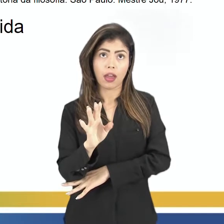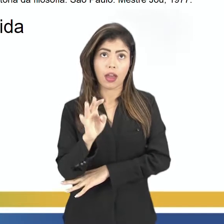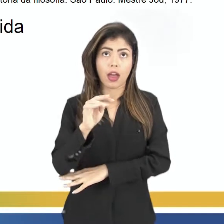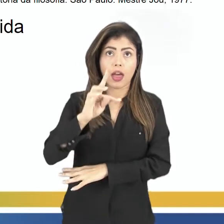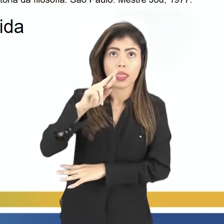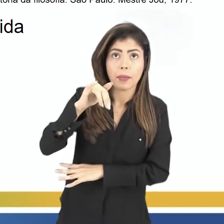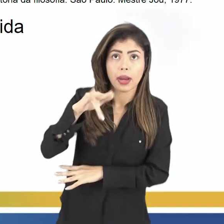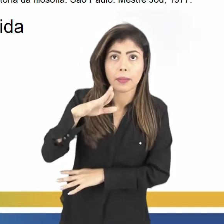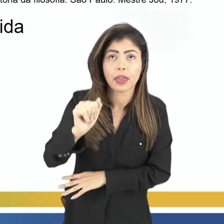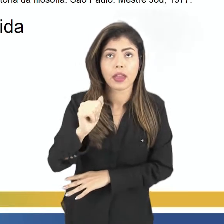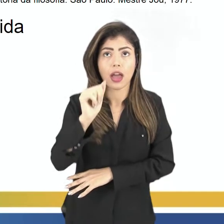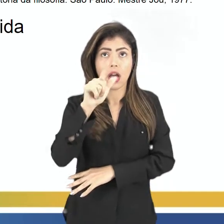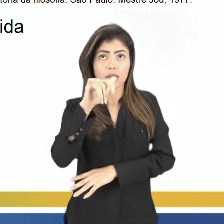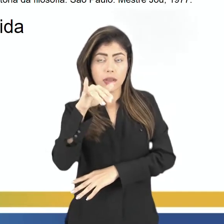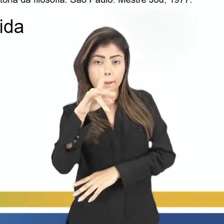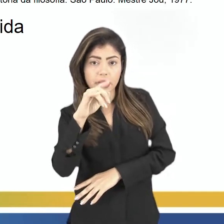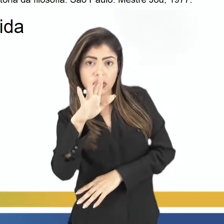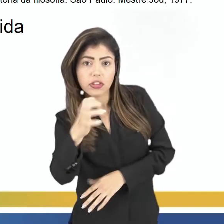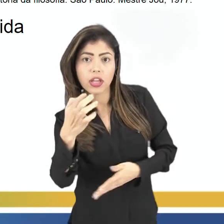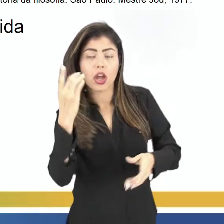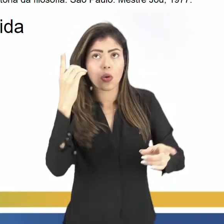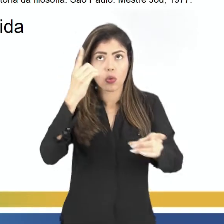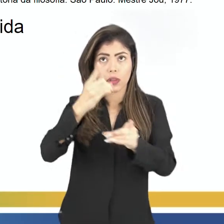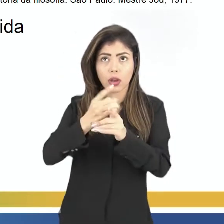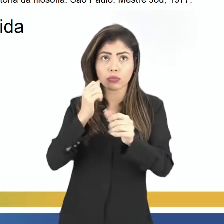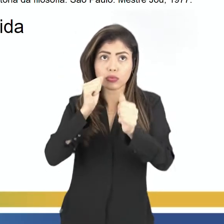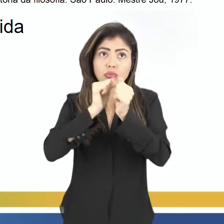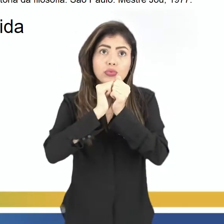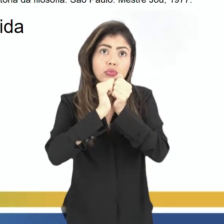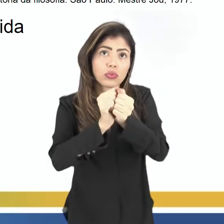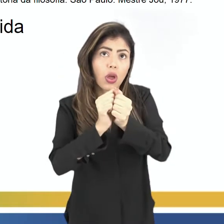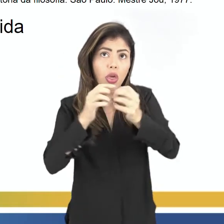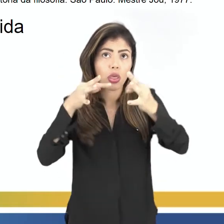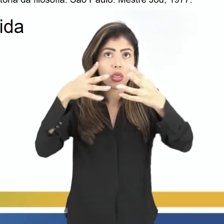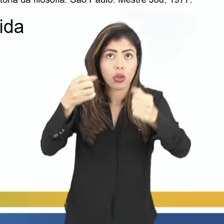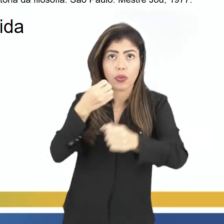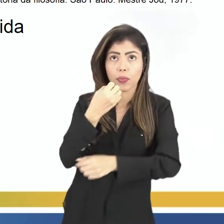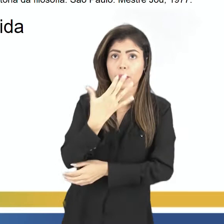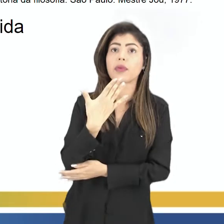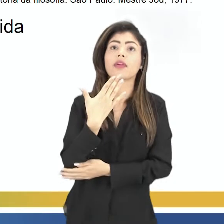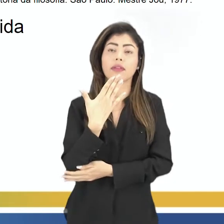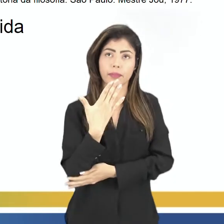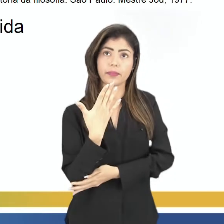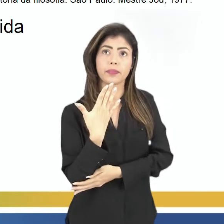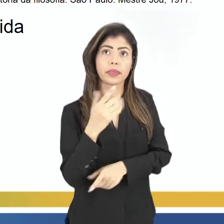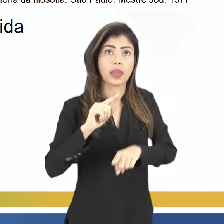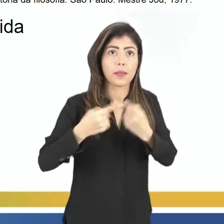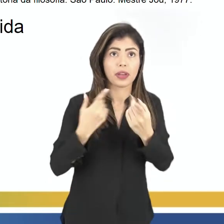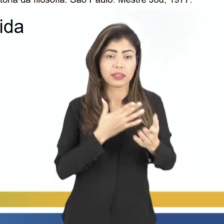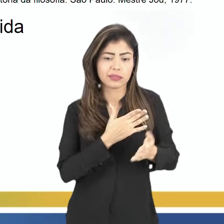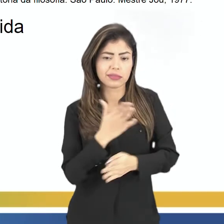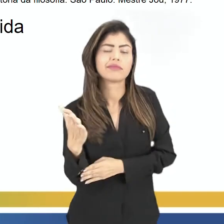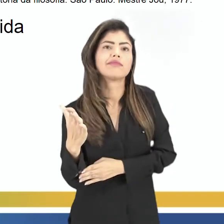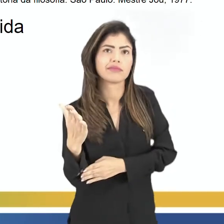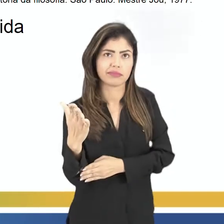como Alcibíades, sabem que encontrarão junto dele todo o bem de que são capazes, mas fogem